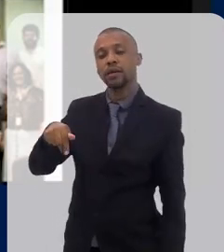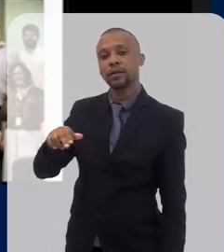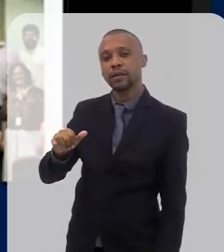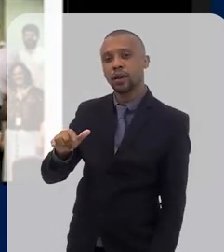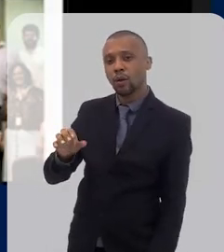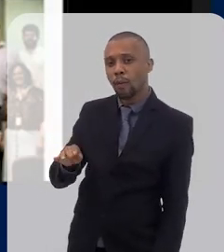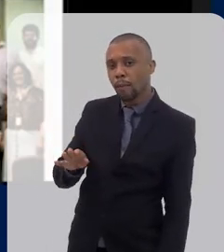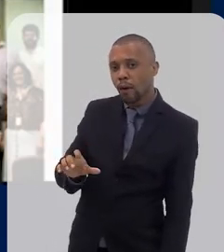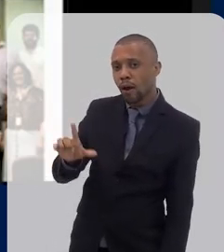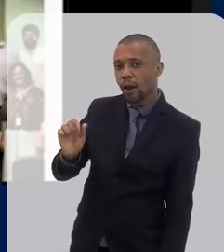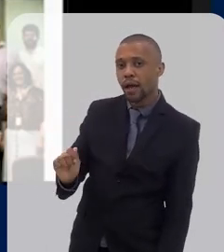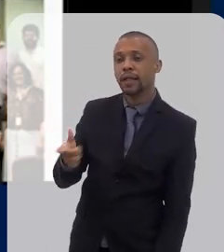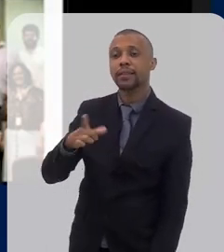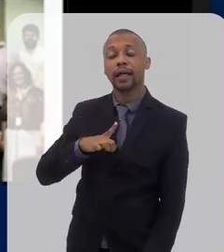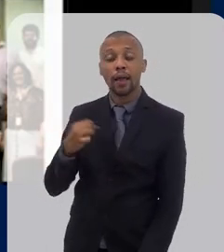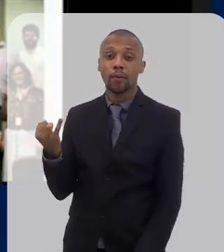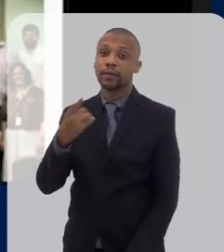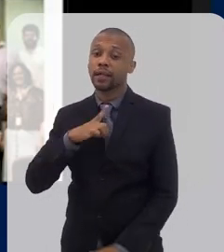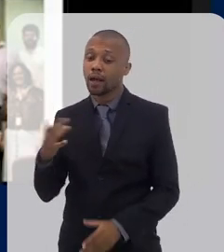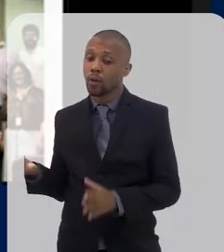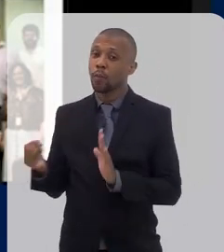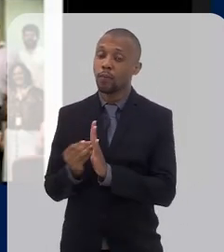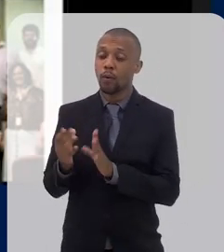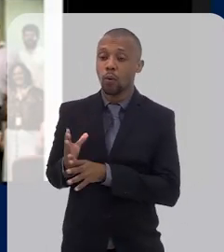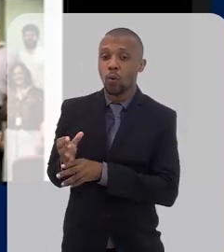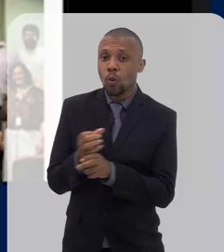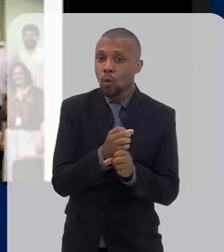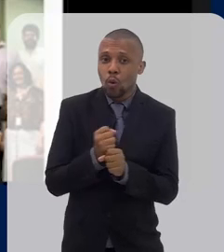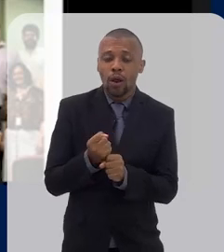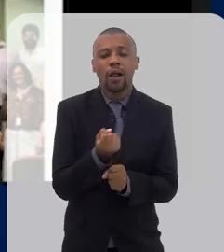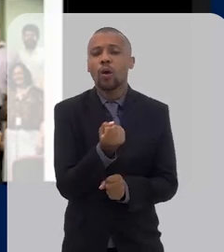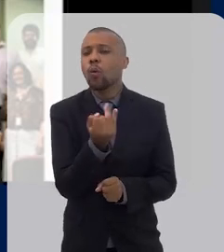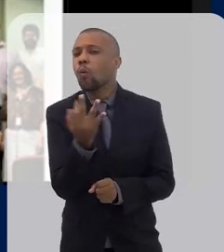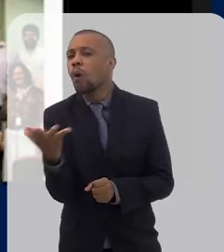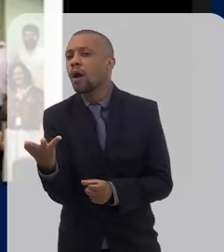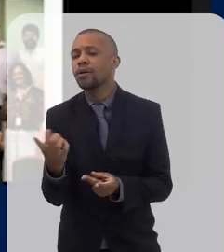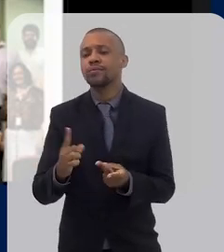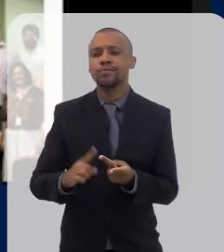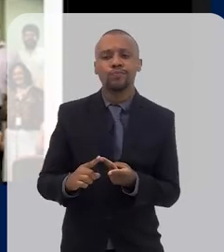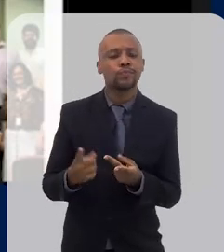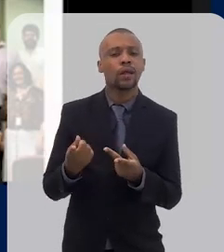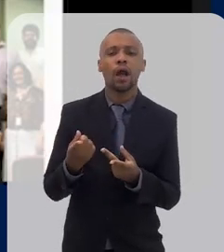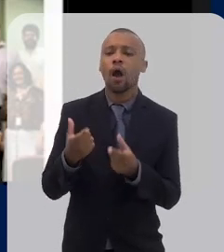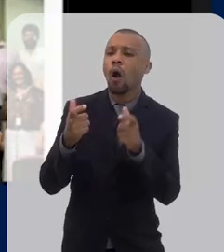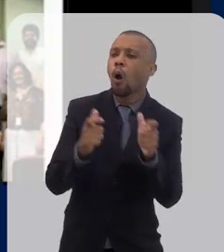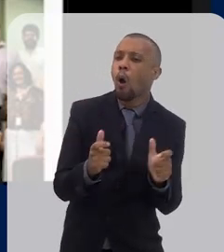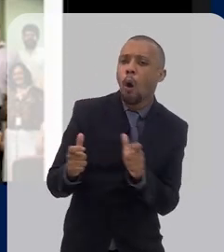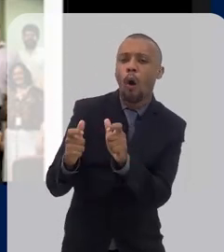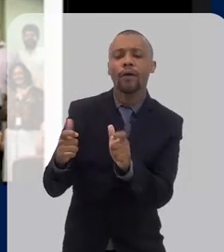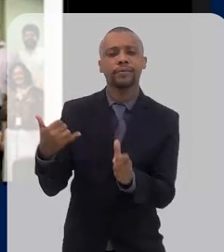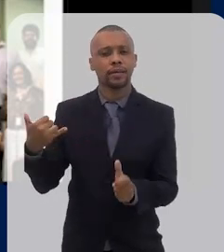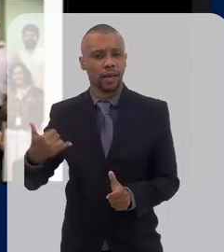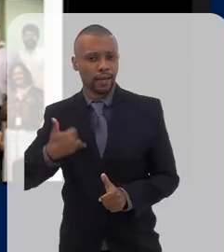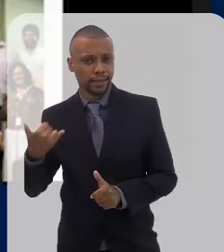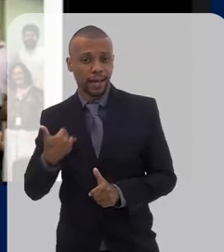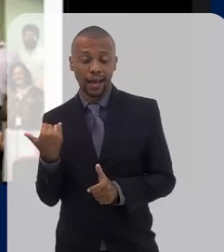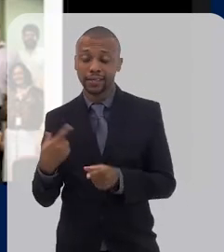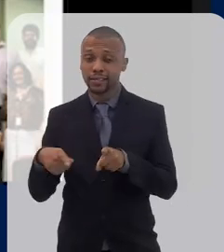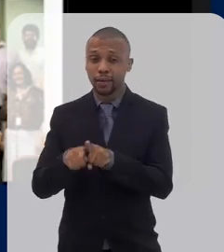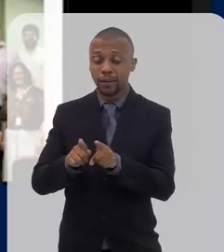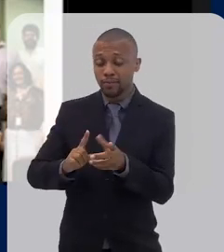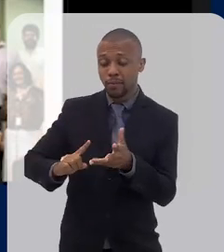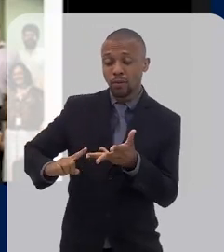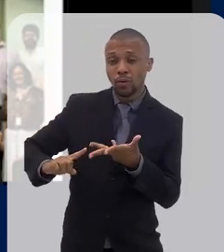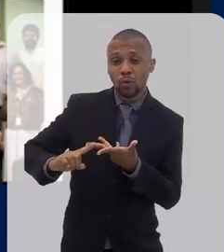a importância de estarem contabilizados no censo, não só quantos são, onde estão, sua idade, mas também uma série de